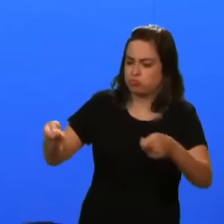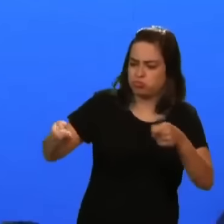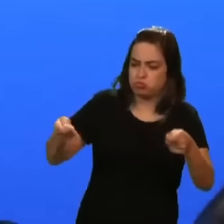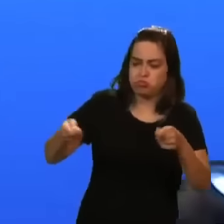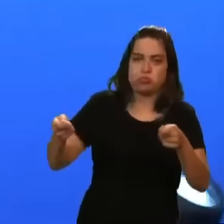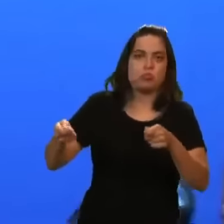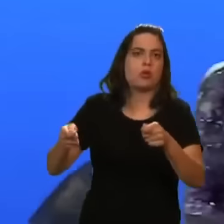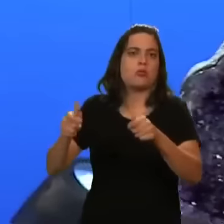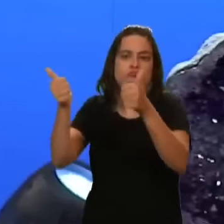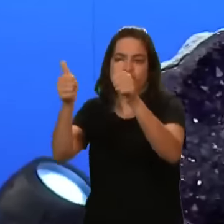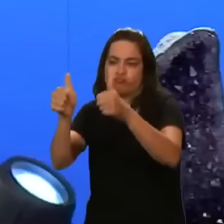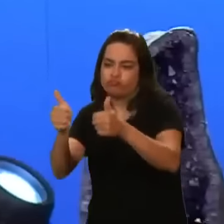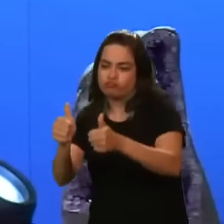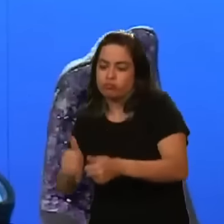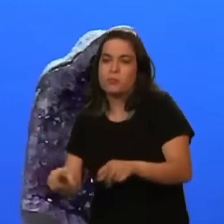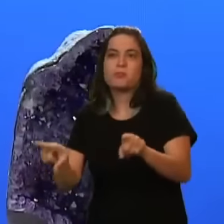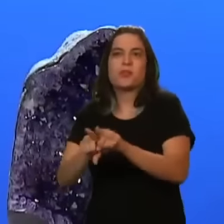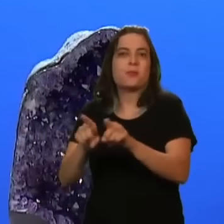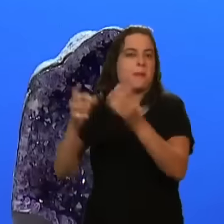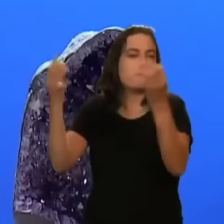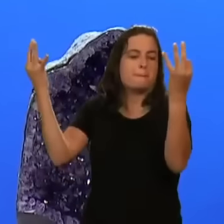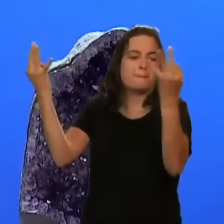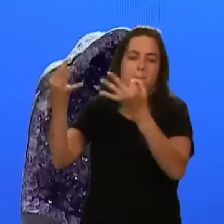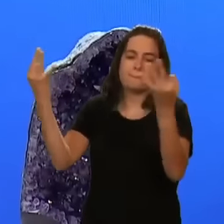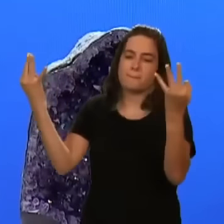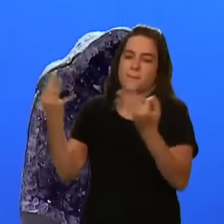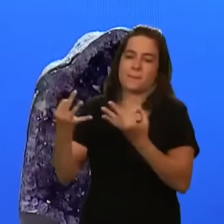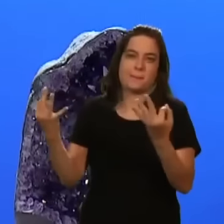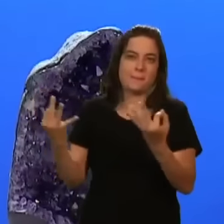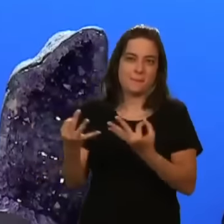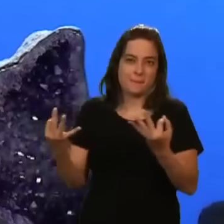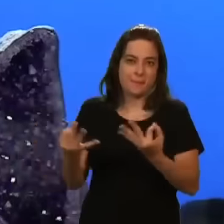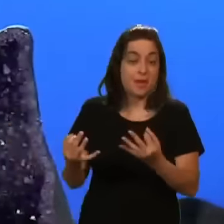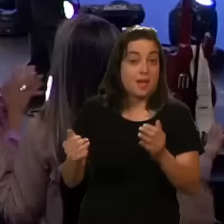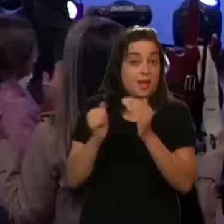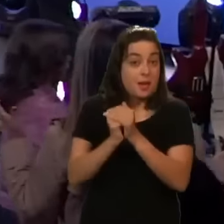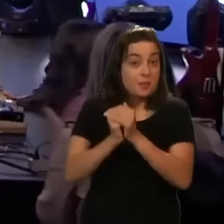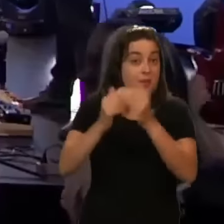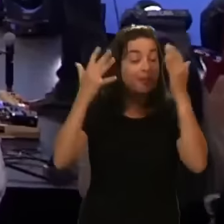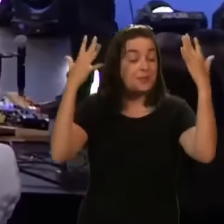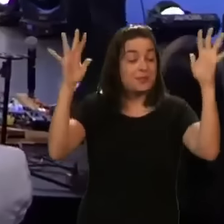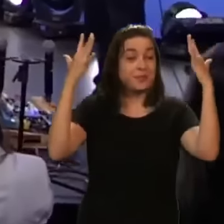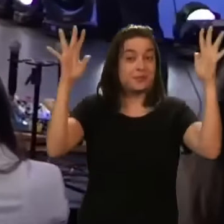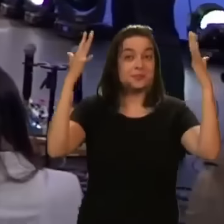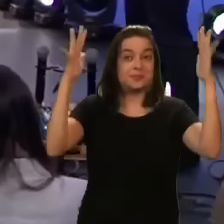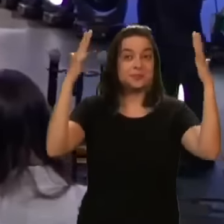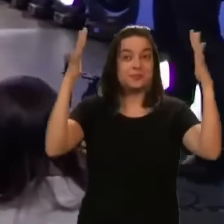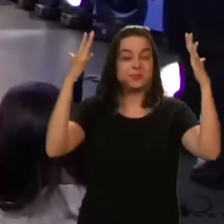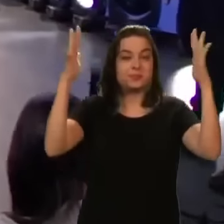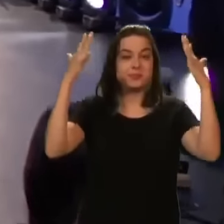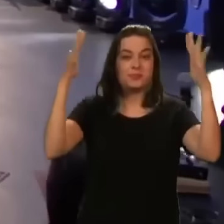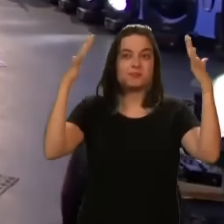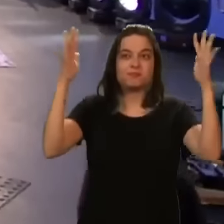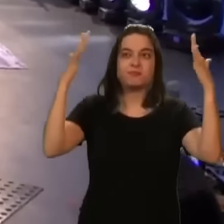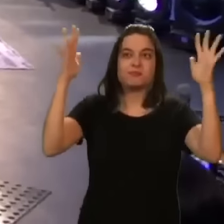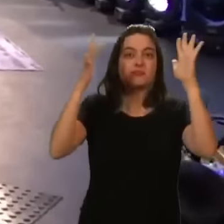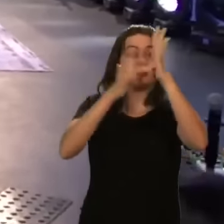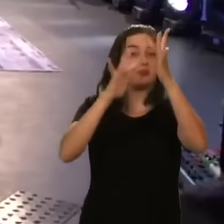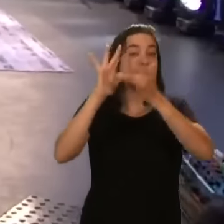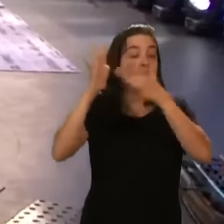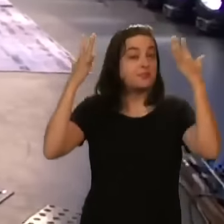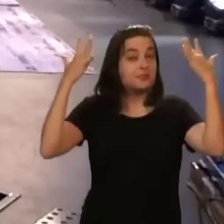o lapidário perfeito. Você pode aplaudir o Senhor. Você pode aplaudir